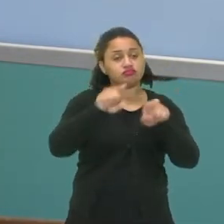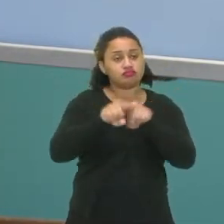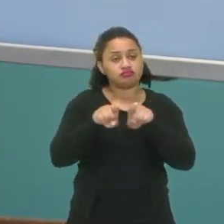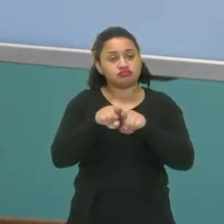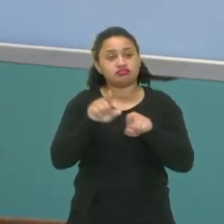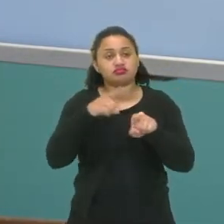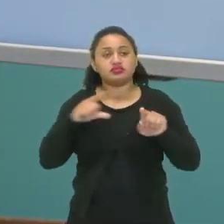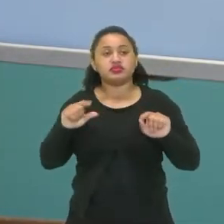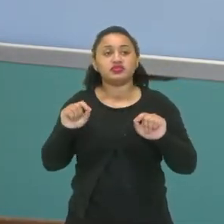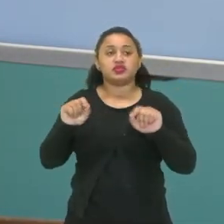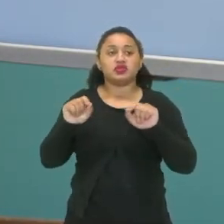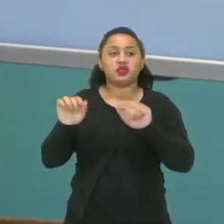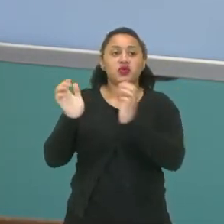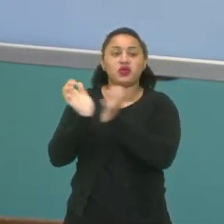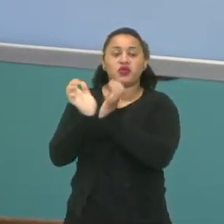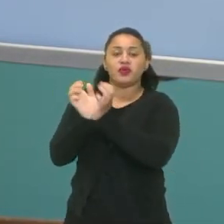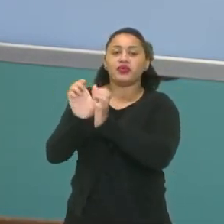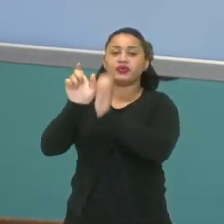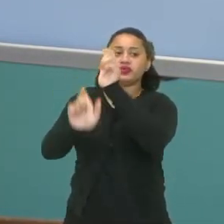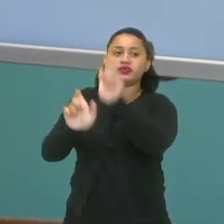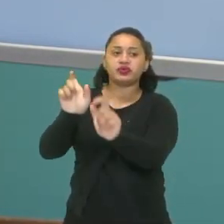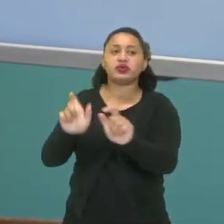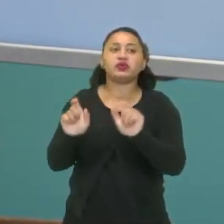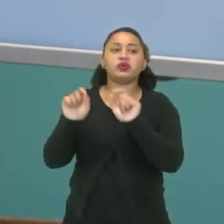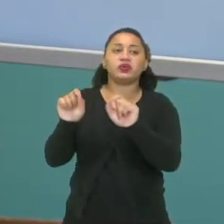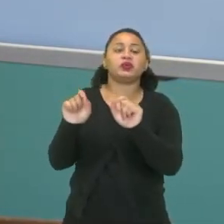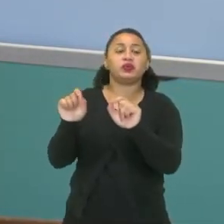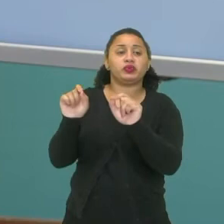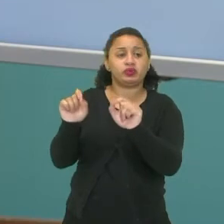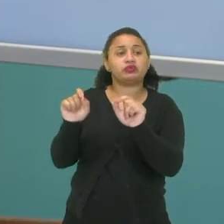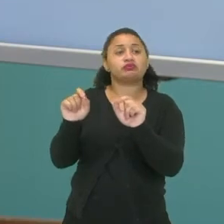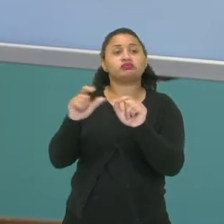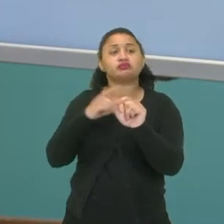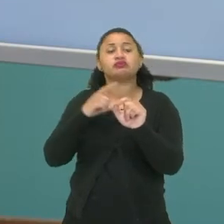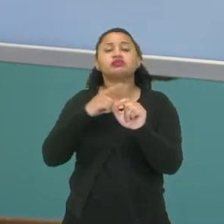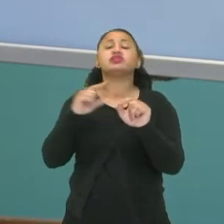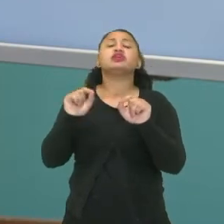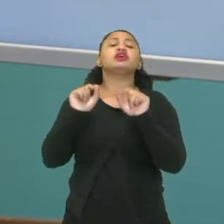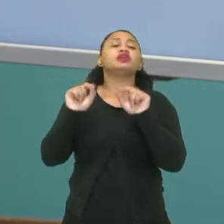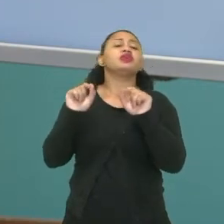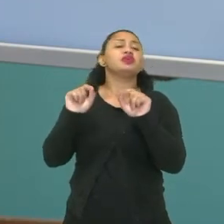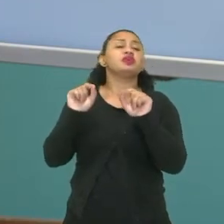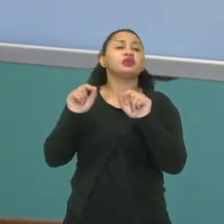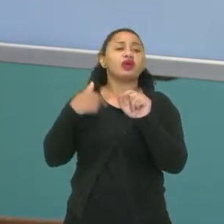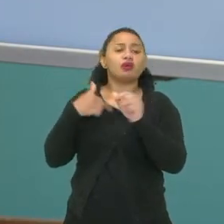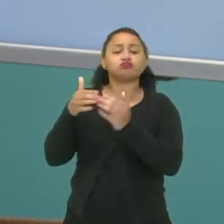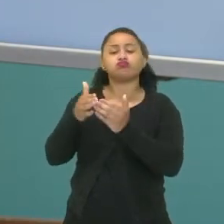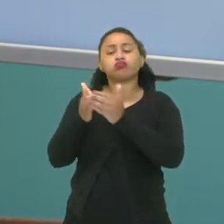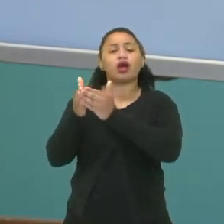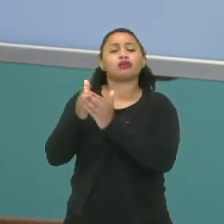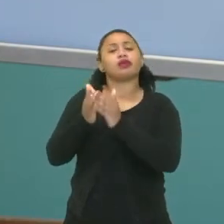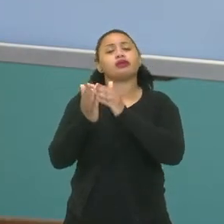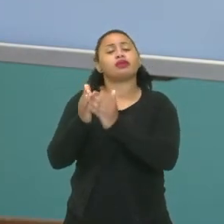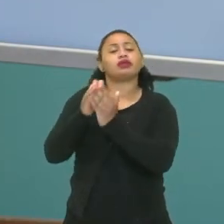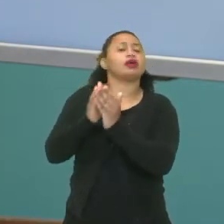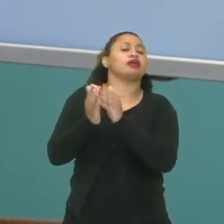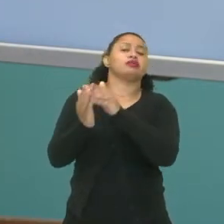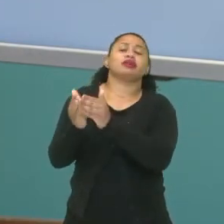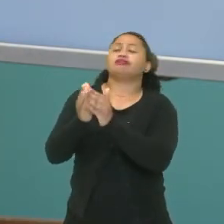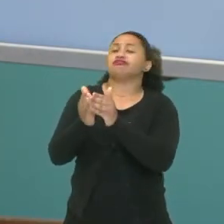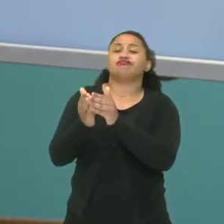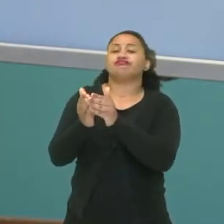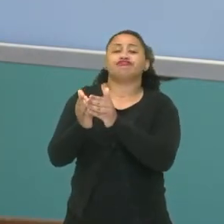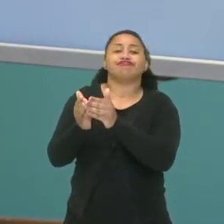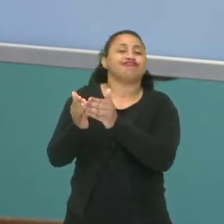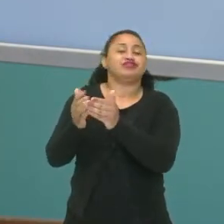temos exatamente um grupo de pessoas ali que está com uma embarcação avariada, ou seja, eles precisam